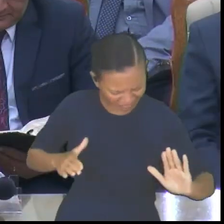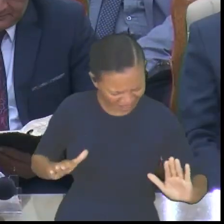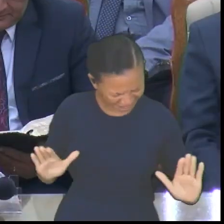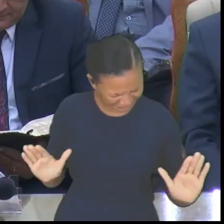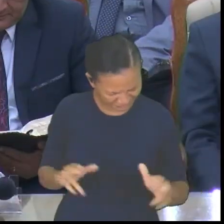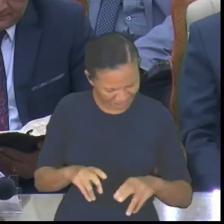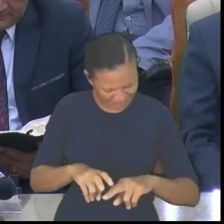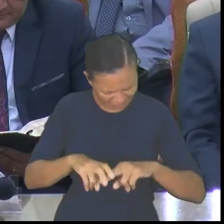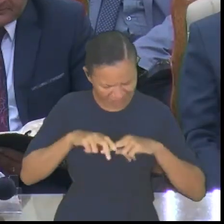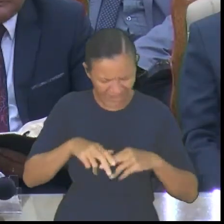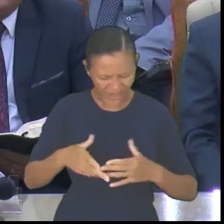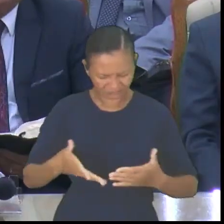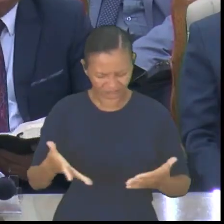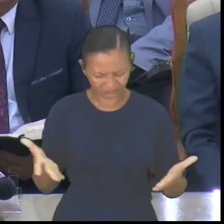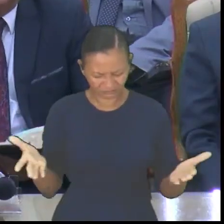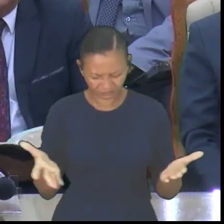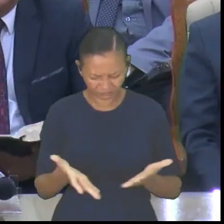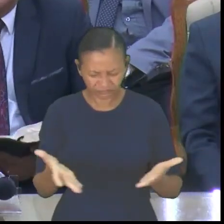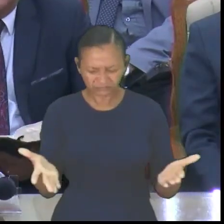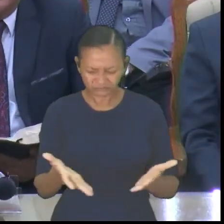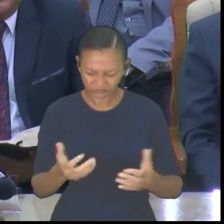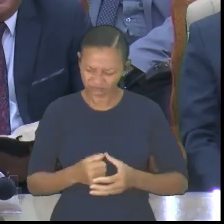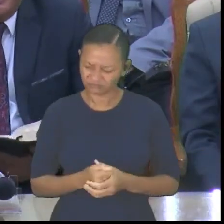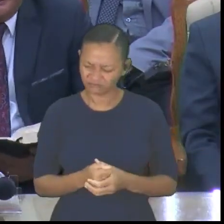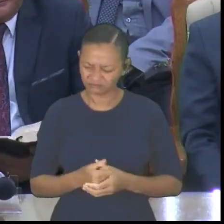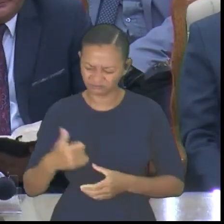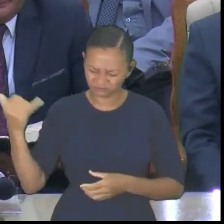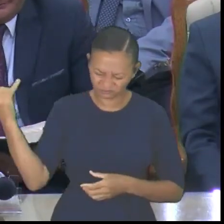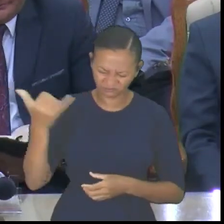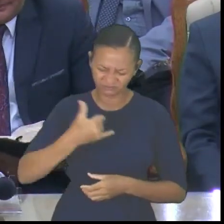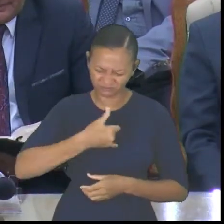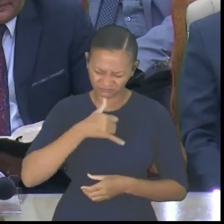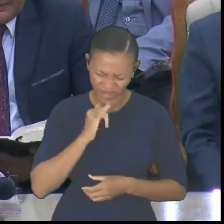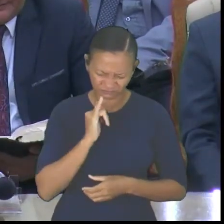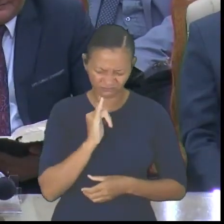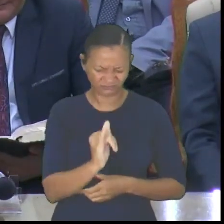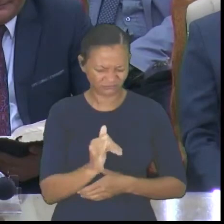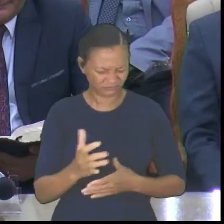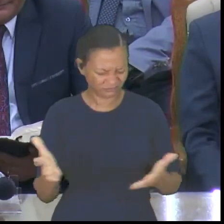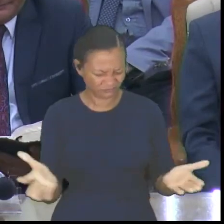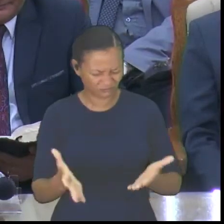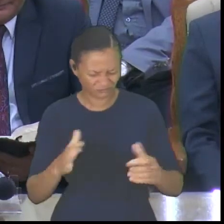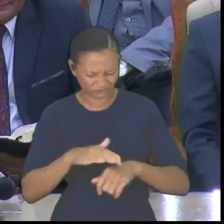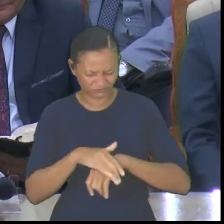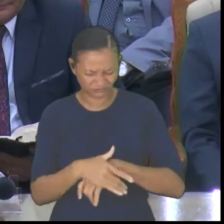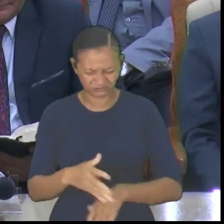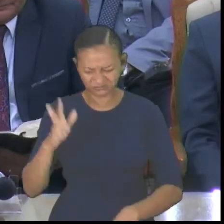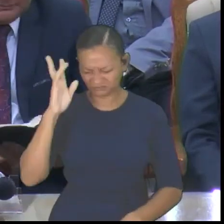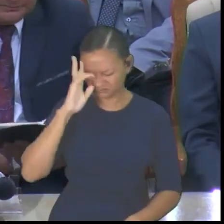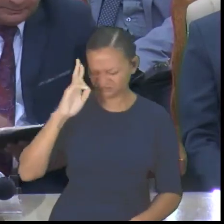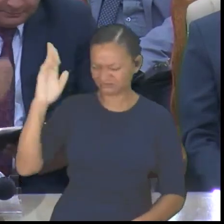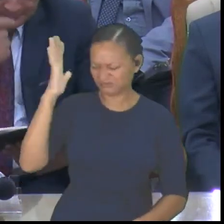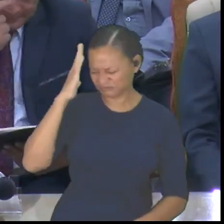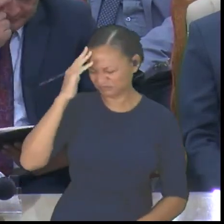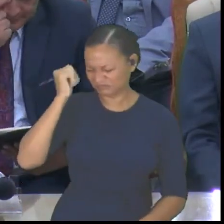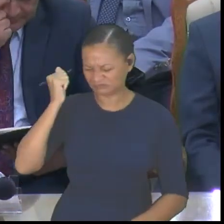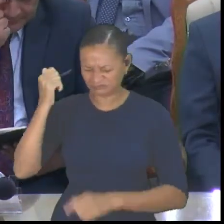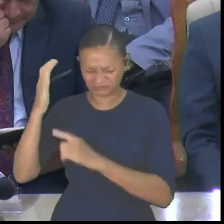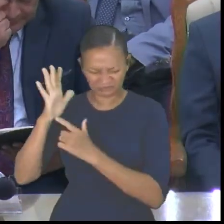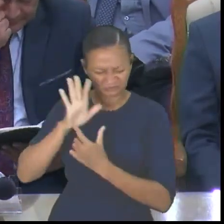Por isso, fala com a gente nessa noite. O senhor sabe que eu não vim aqui